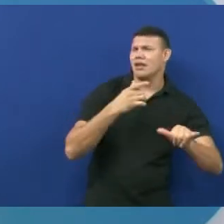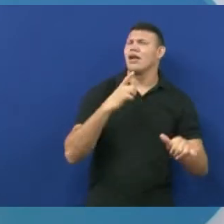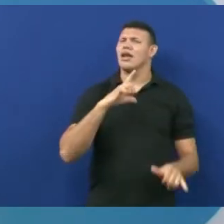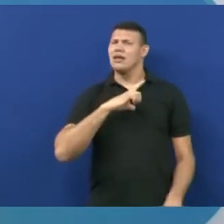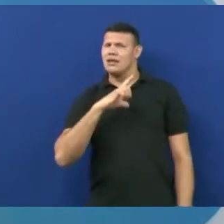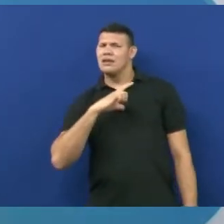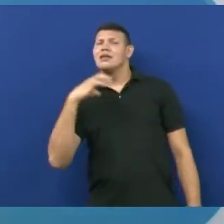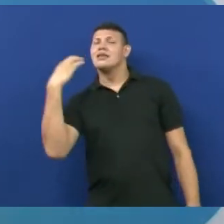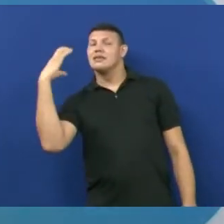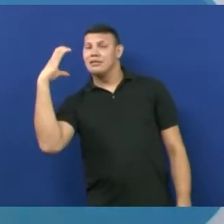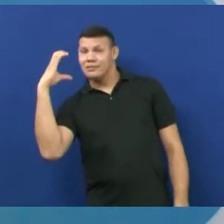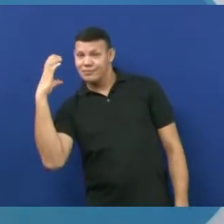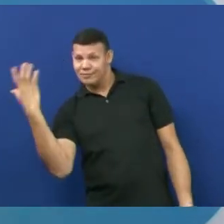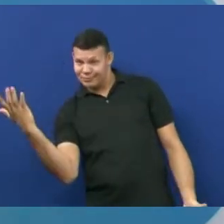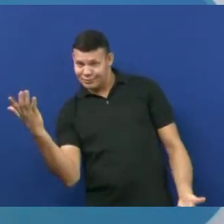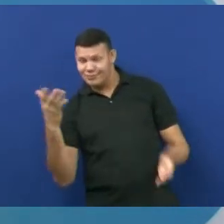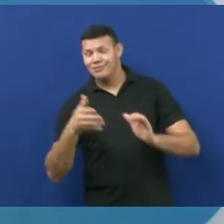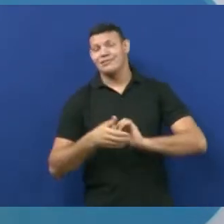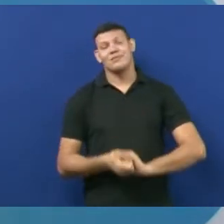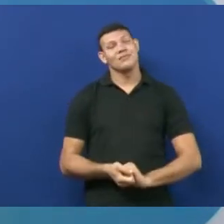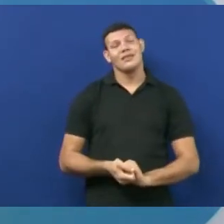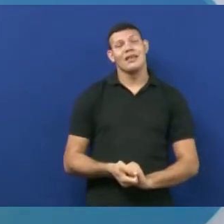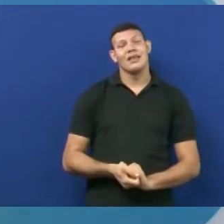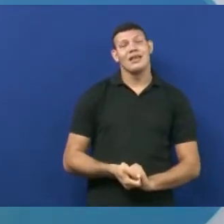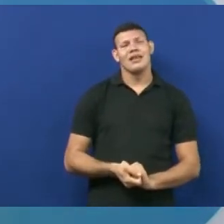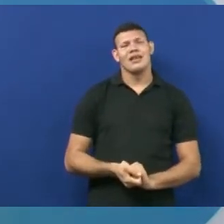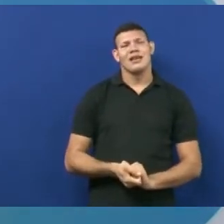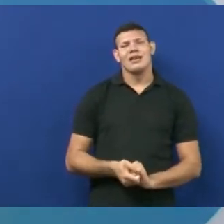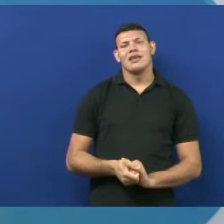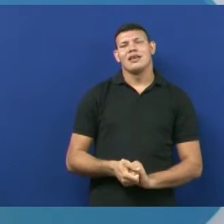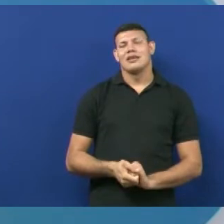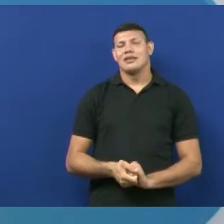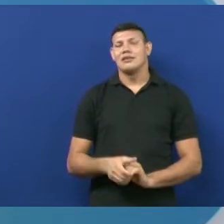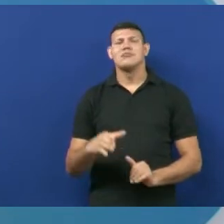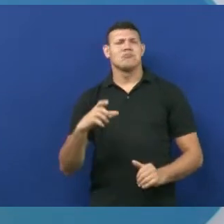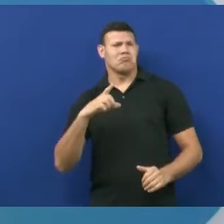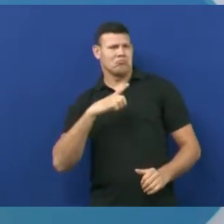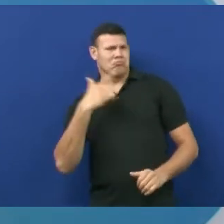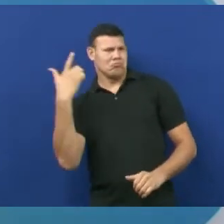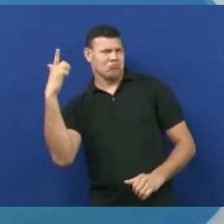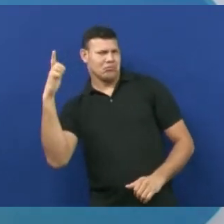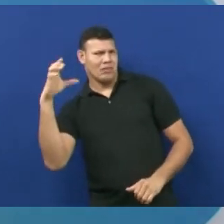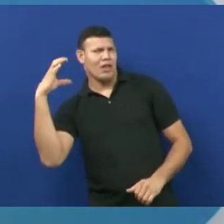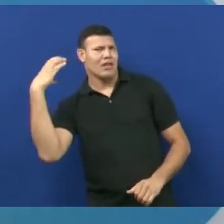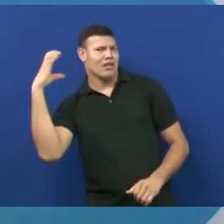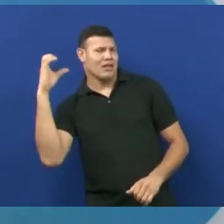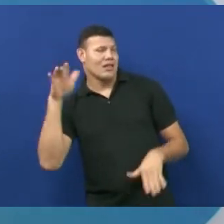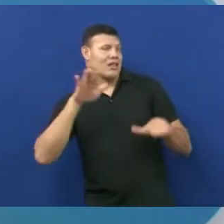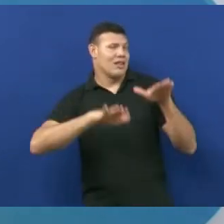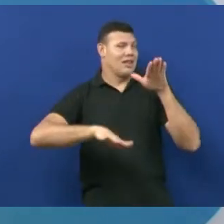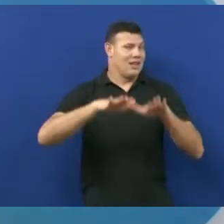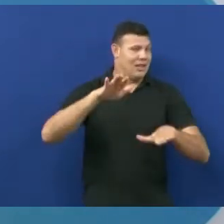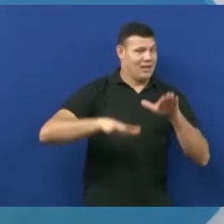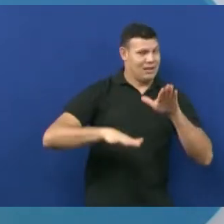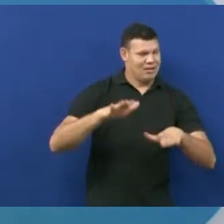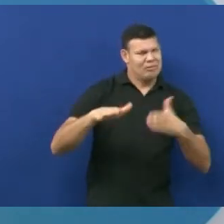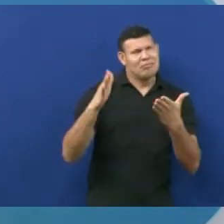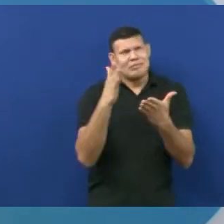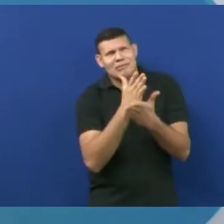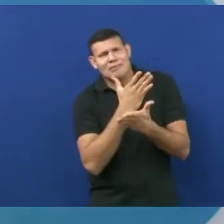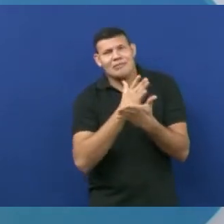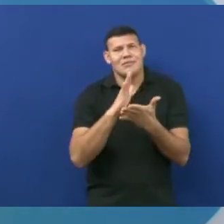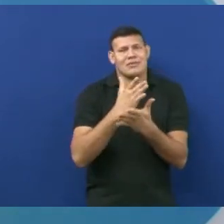possuem o carbono na sua constituição, mas que os elementos inorgânicos, em geral, ou seja, na